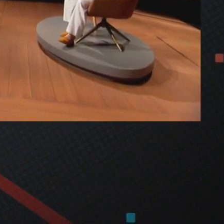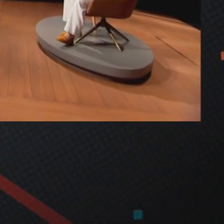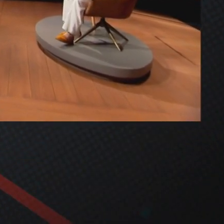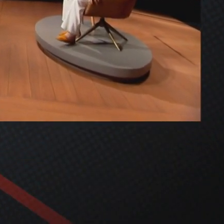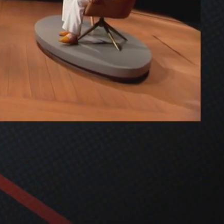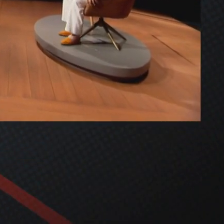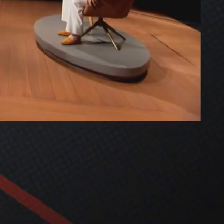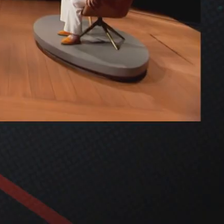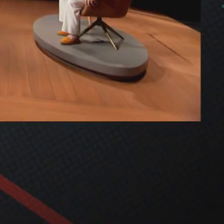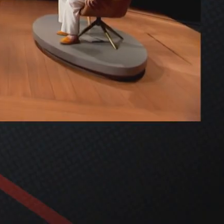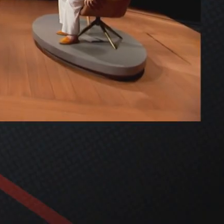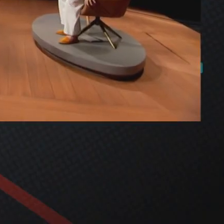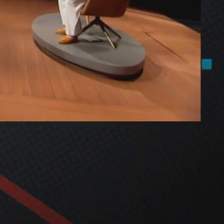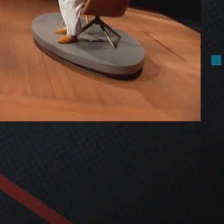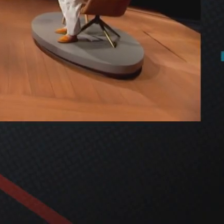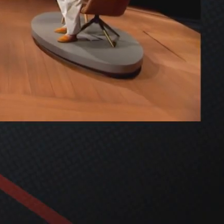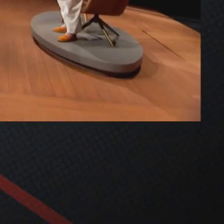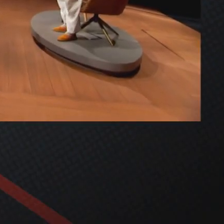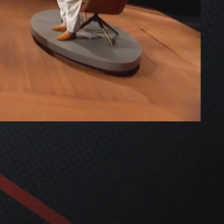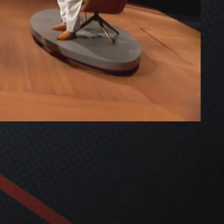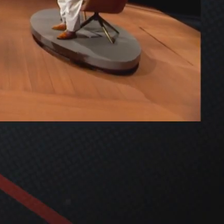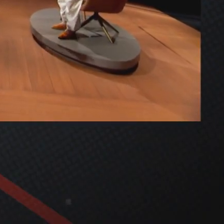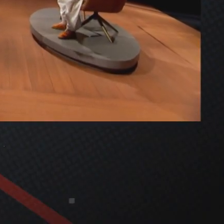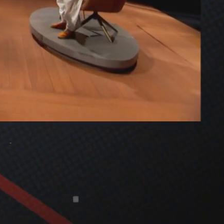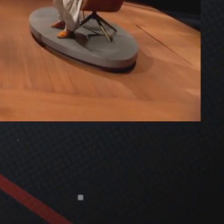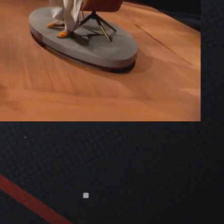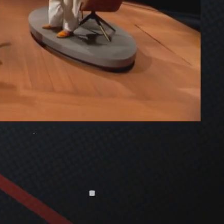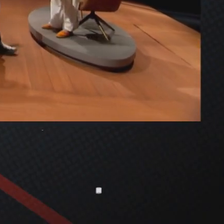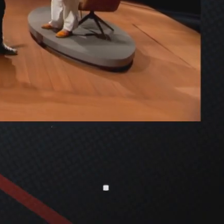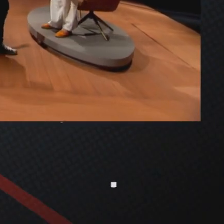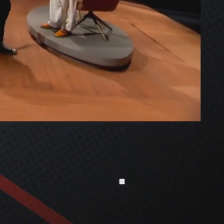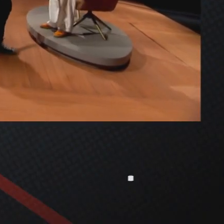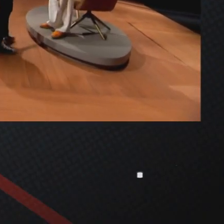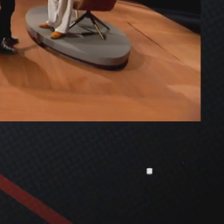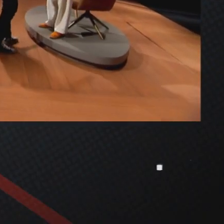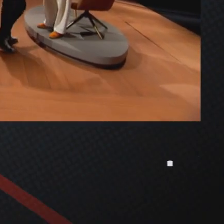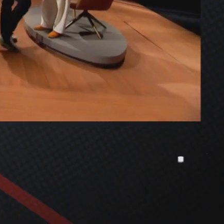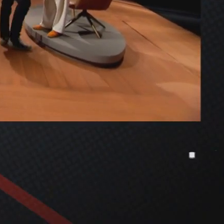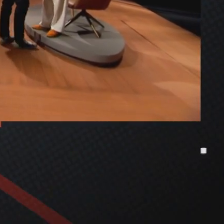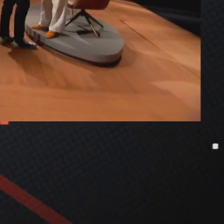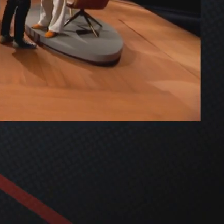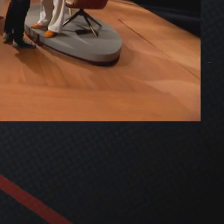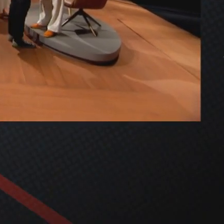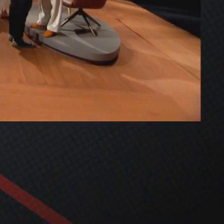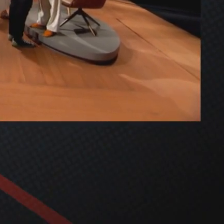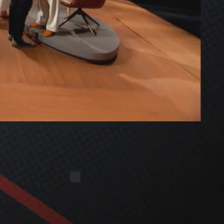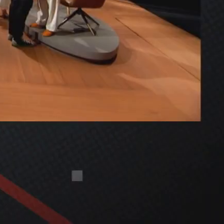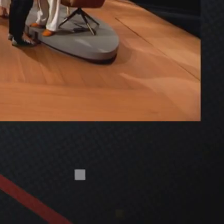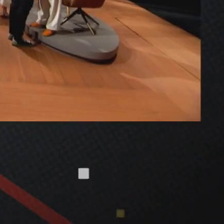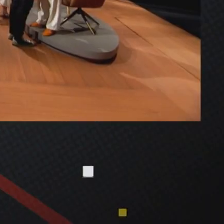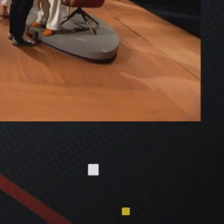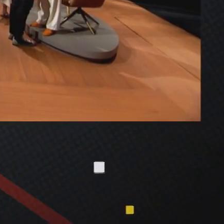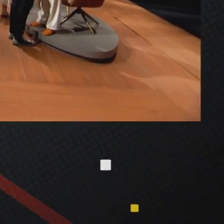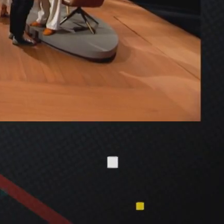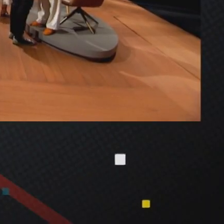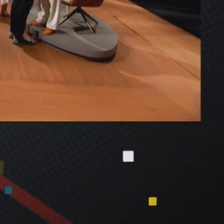Grande cara, eu sempre tenho medo. Não dá para abranger tudo.